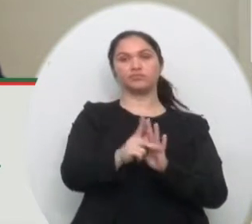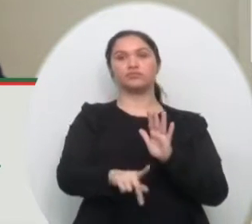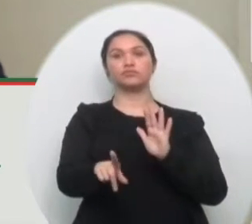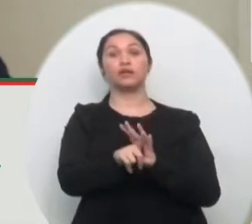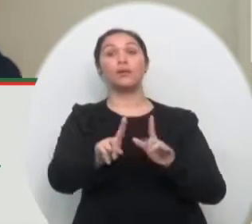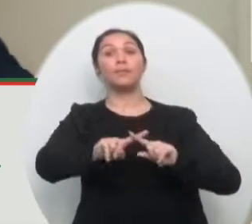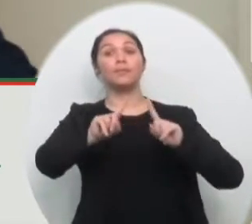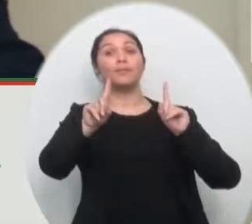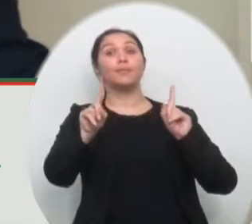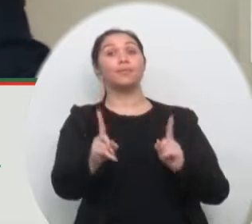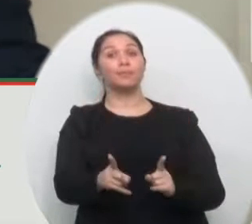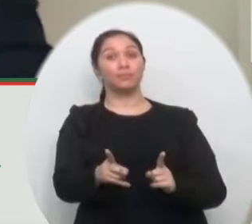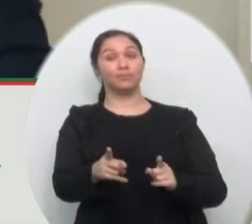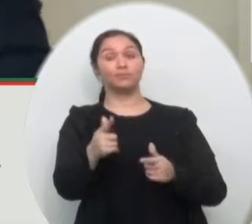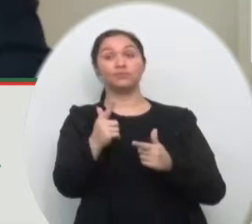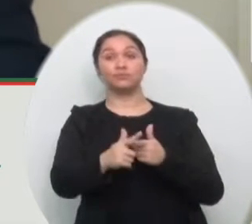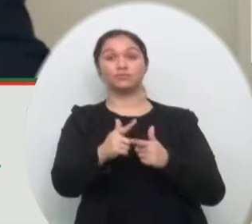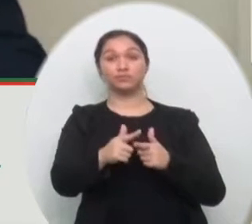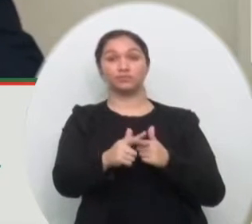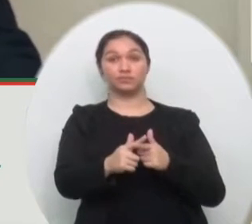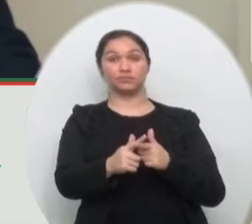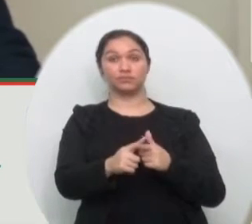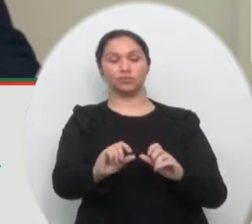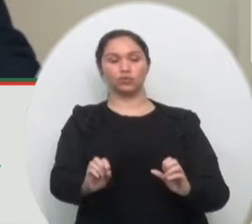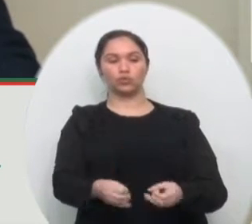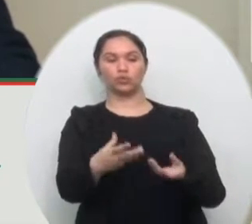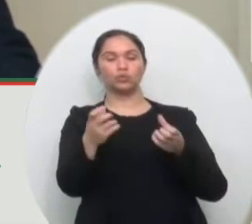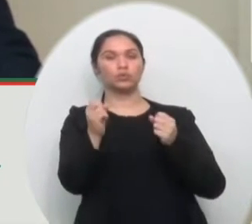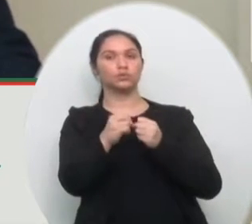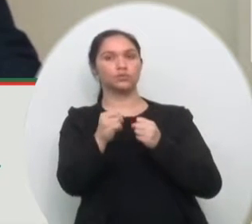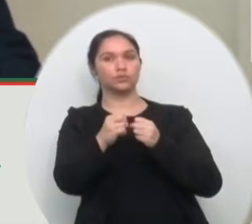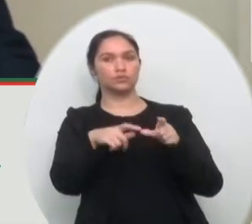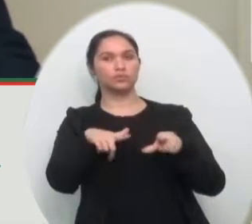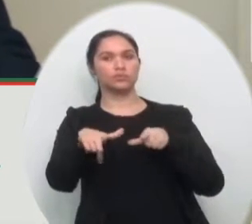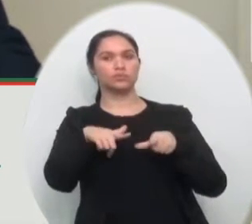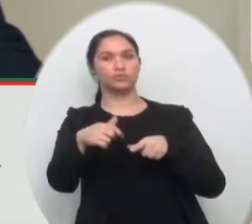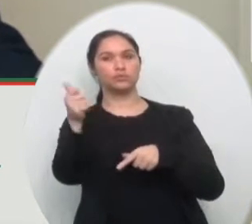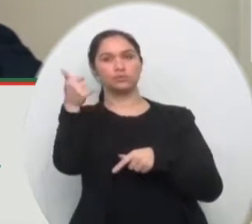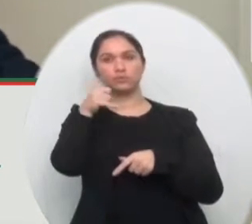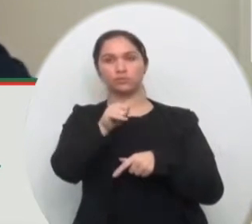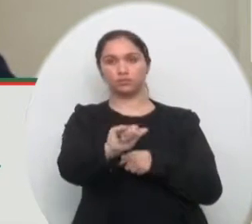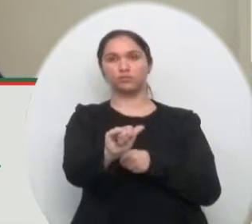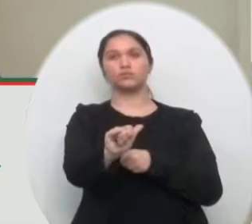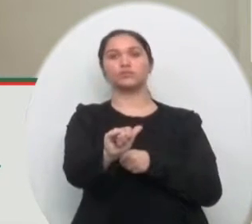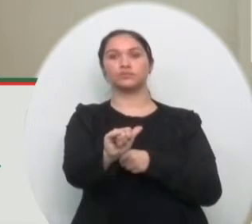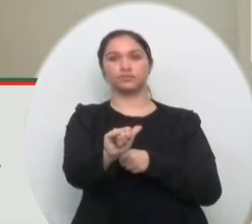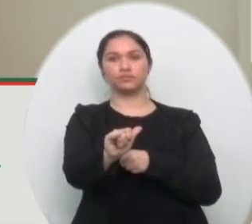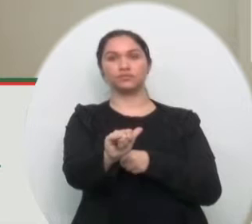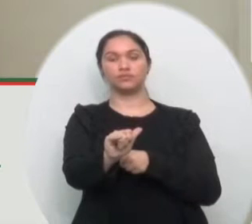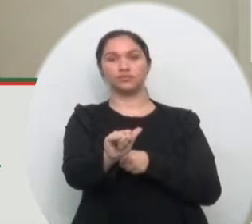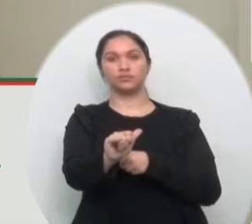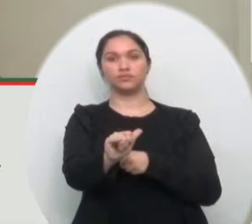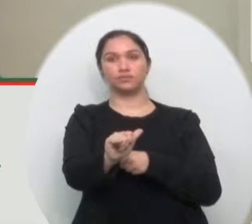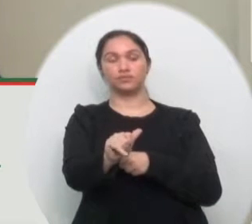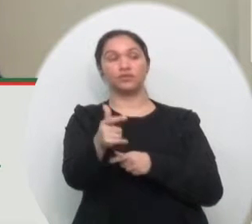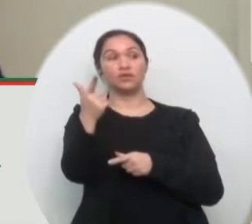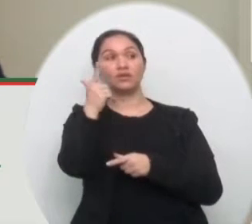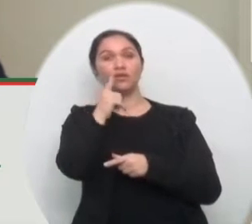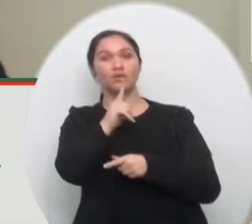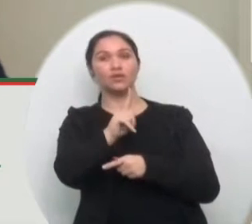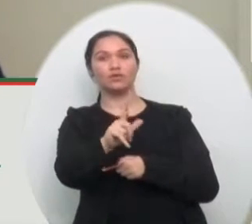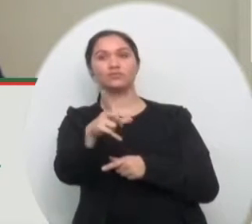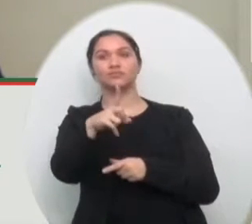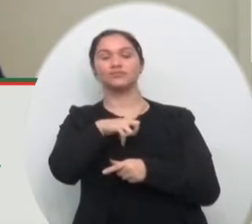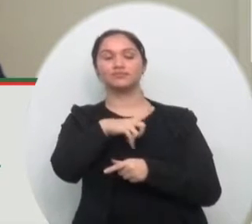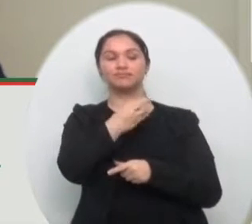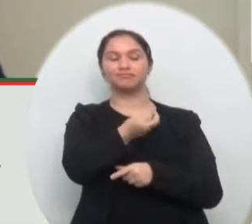mas principalmente porque são ações como essas que ajudam a preservar e promover a preservação